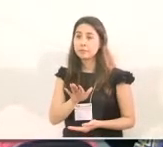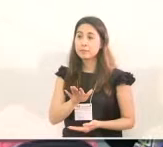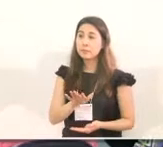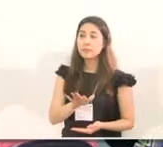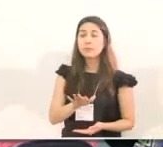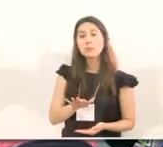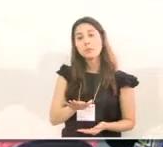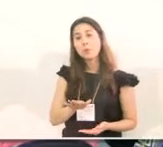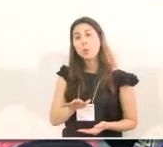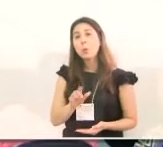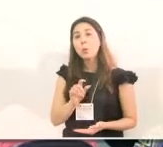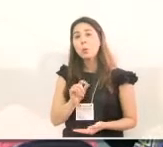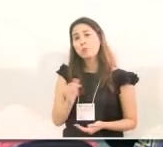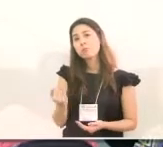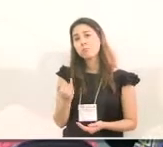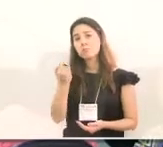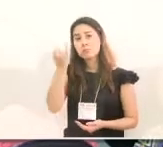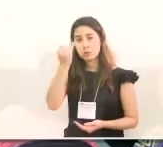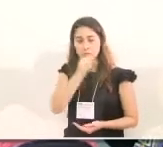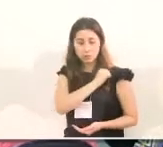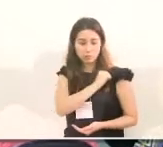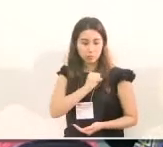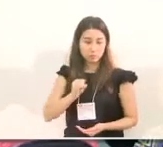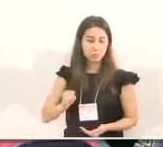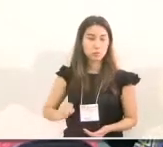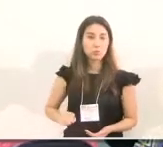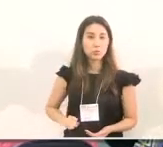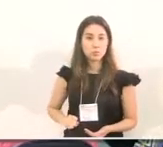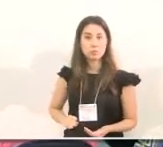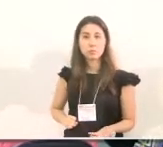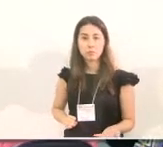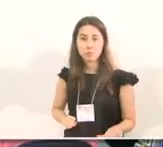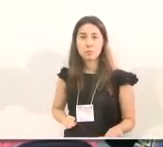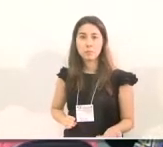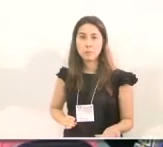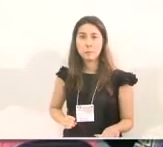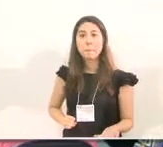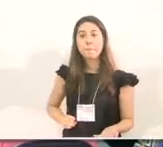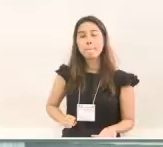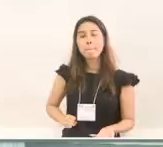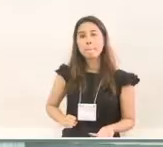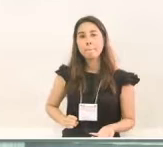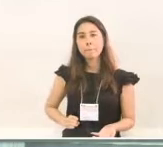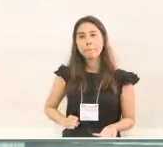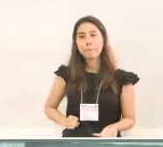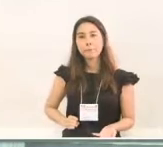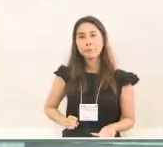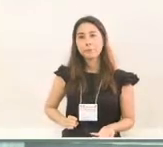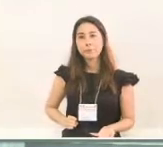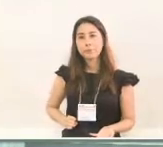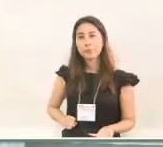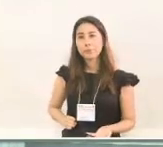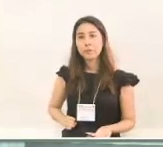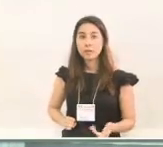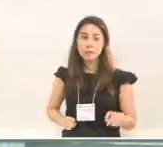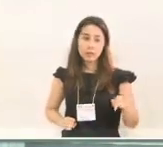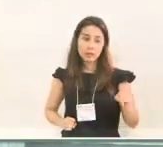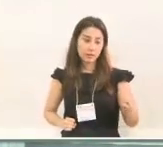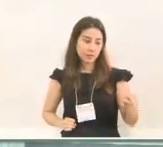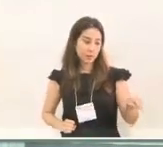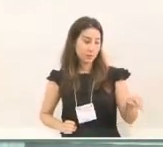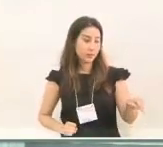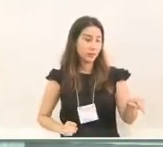é que só vão se tornou ou seja através deste meio o é no círculo